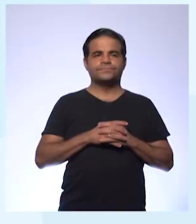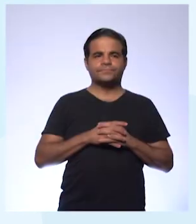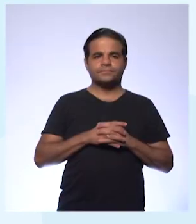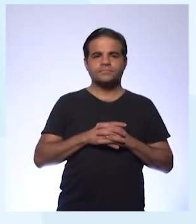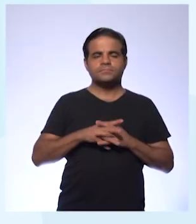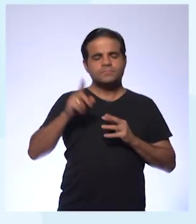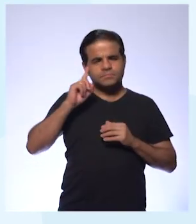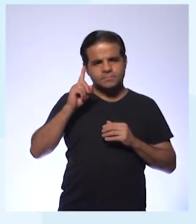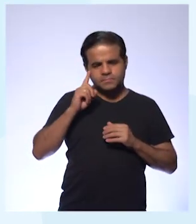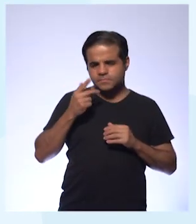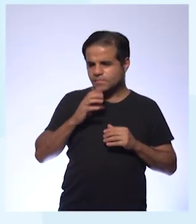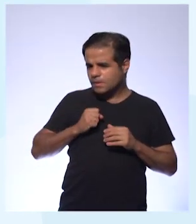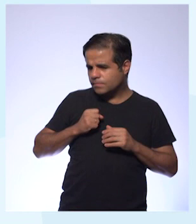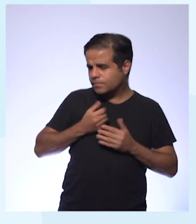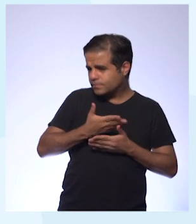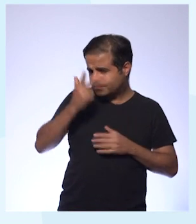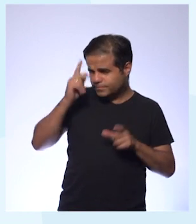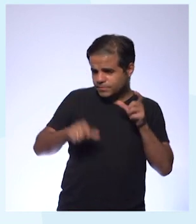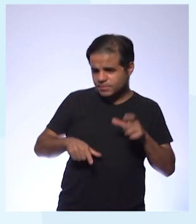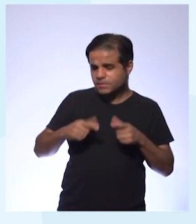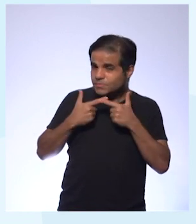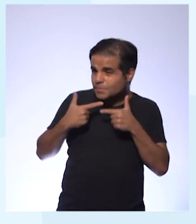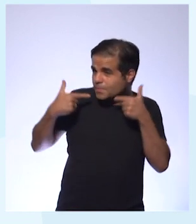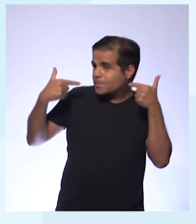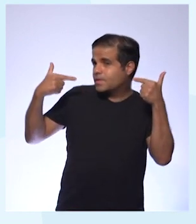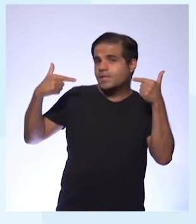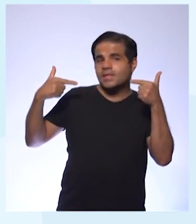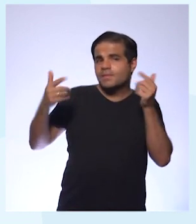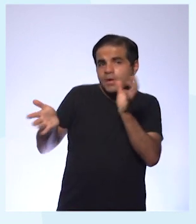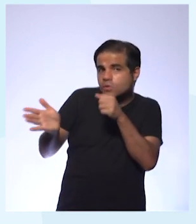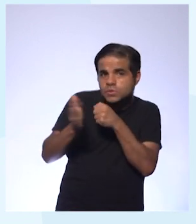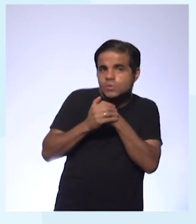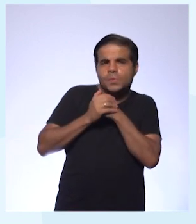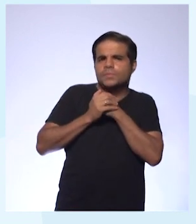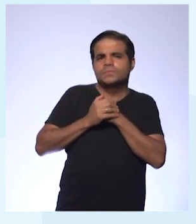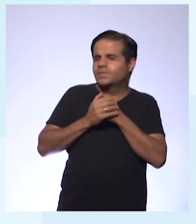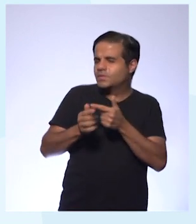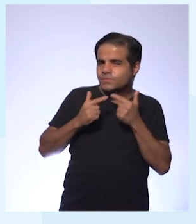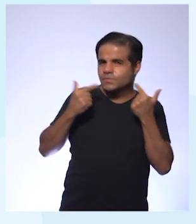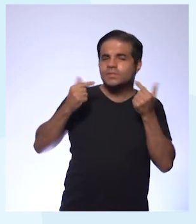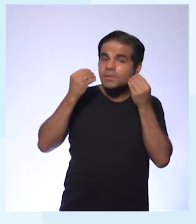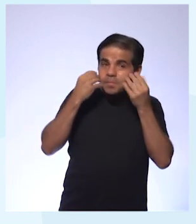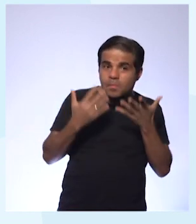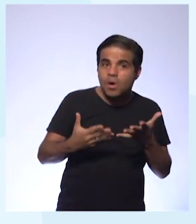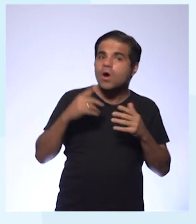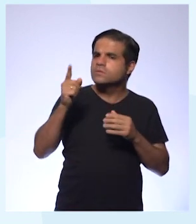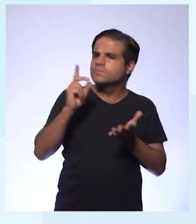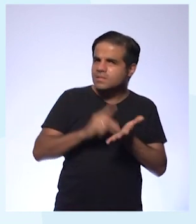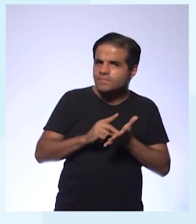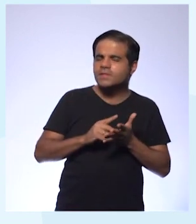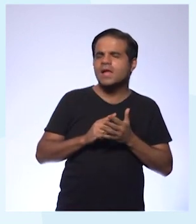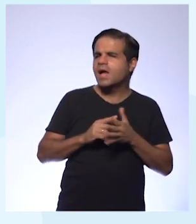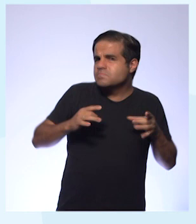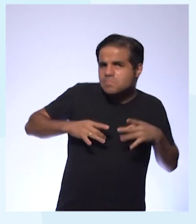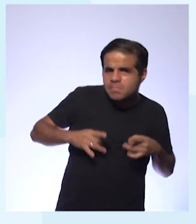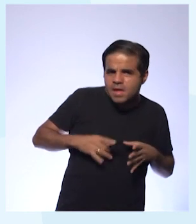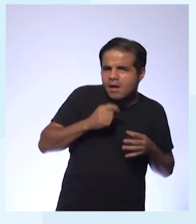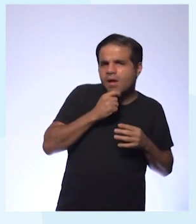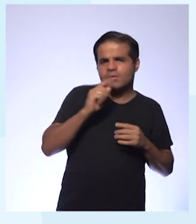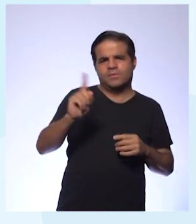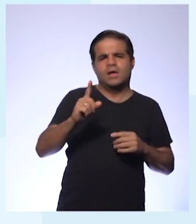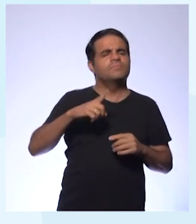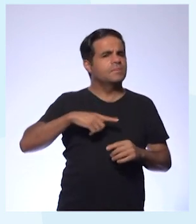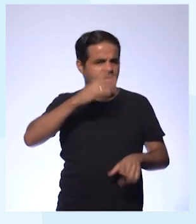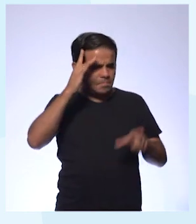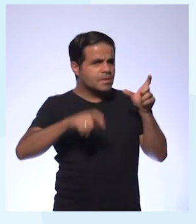Poesia, amor ao próximo. Sorria, mas não se esconda atrás desse seu sorriso. Mostre aquilo que você é, sem medo.